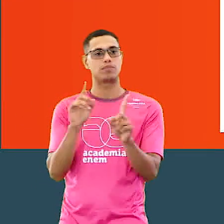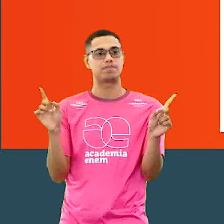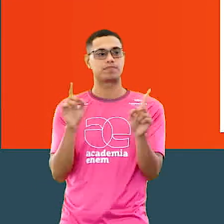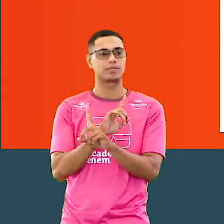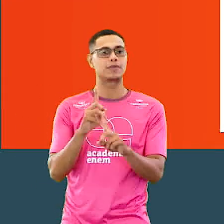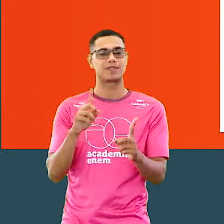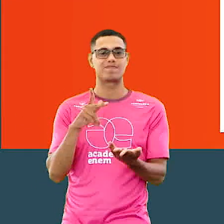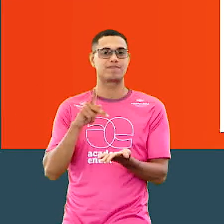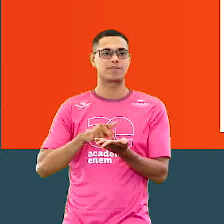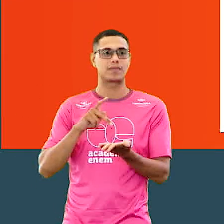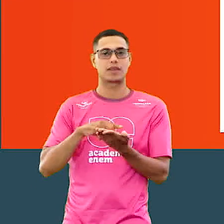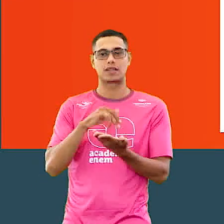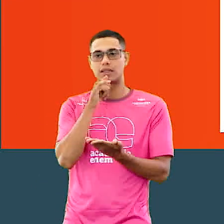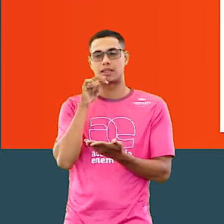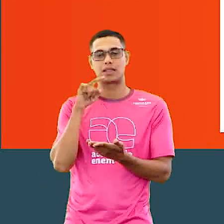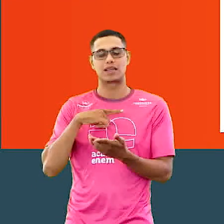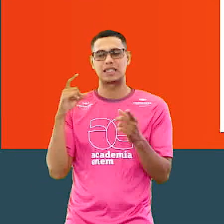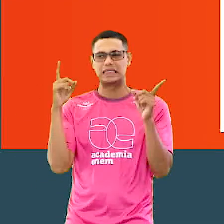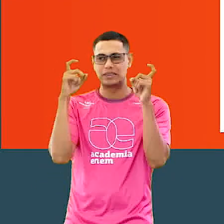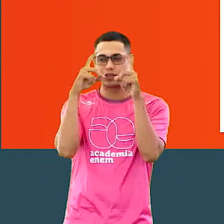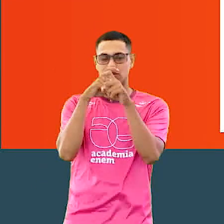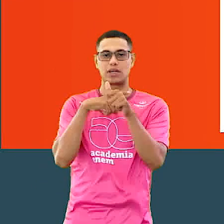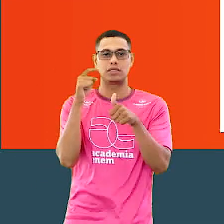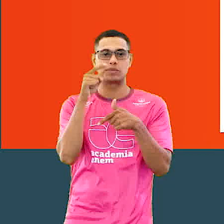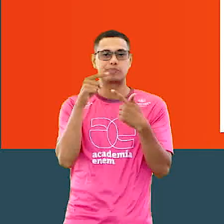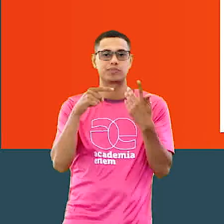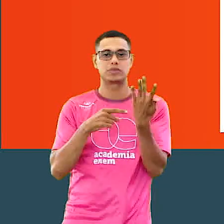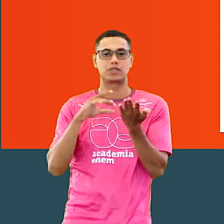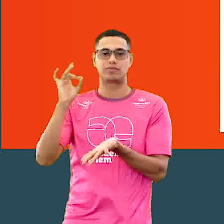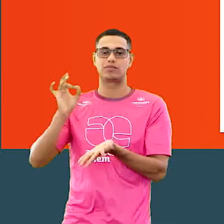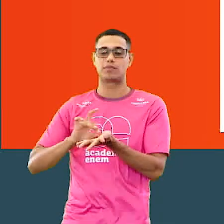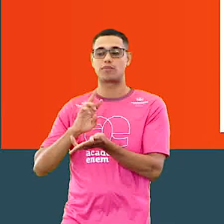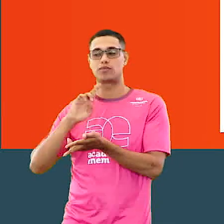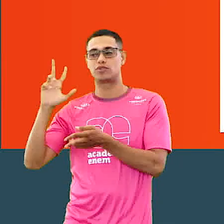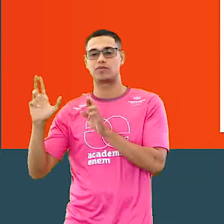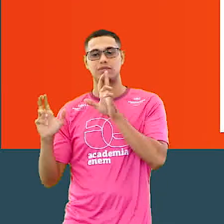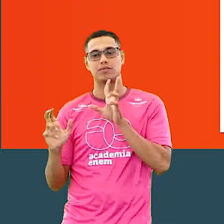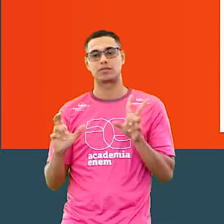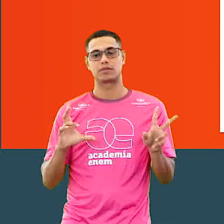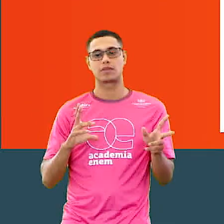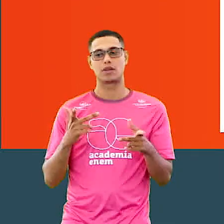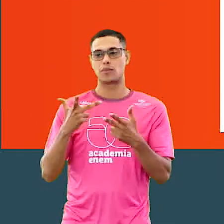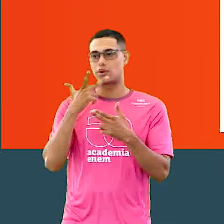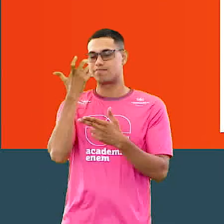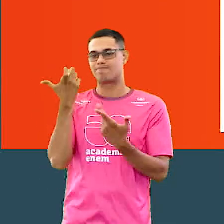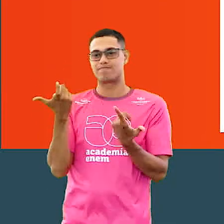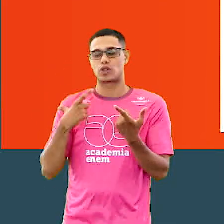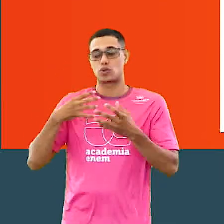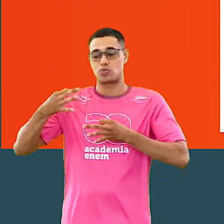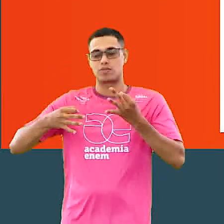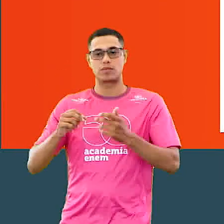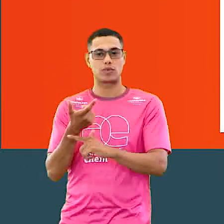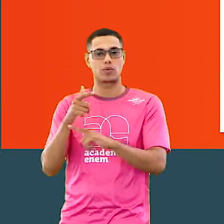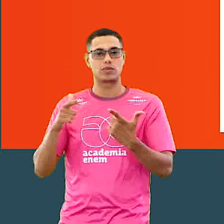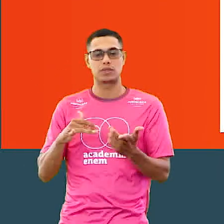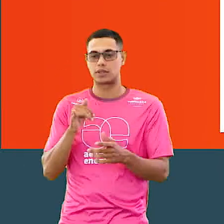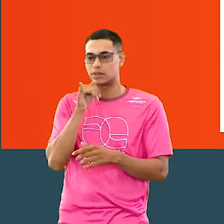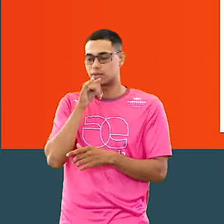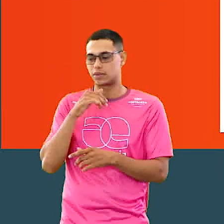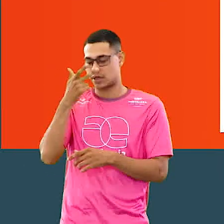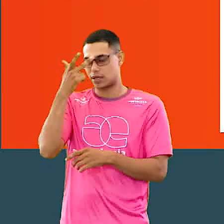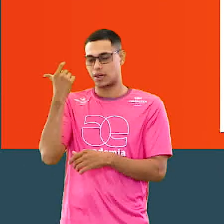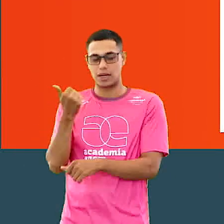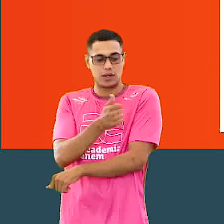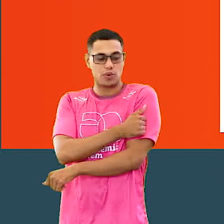não é verdade? As dificuldades são grandes, a realidade é diferente. E era injusto, porque o aluno de